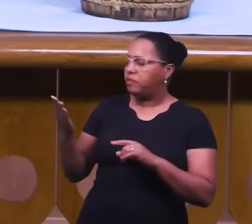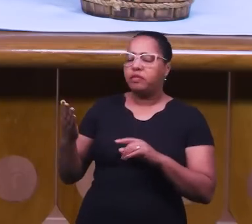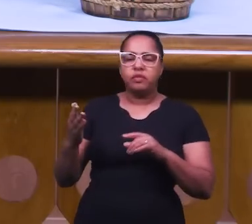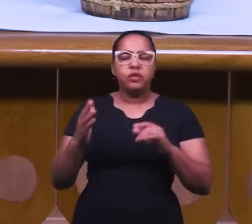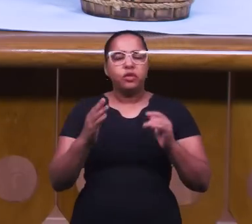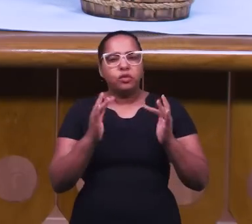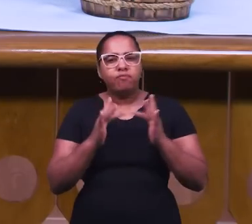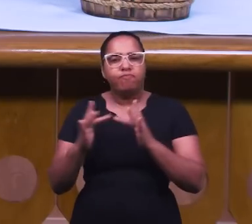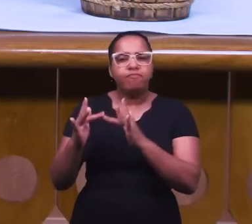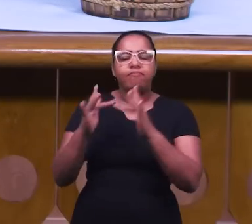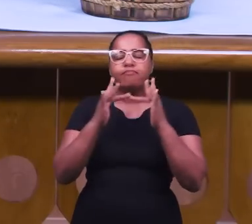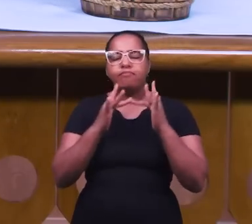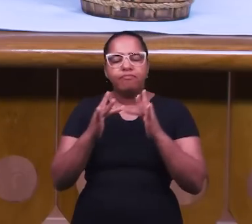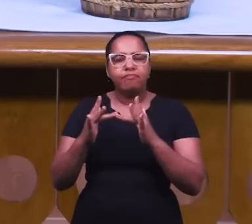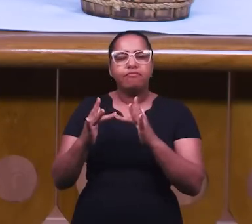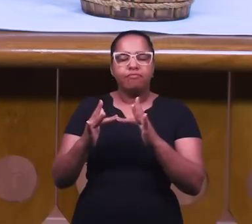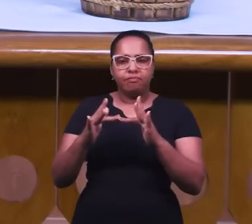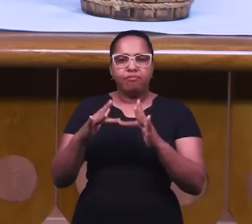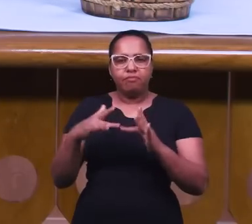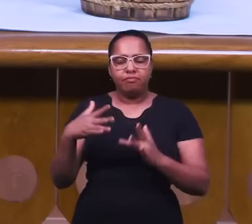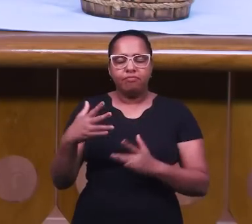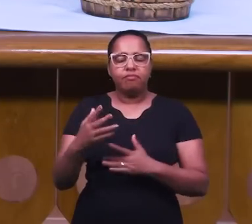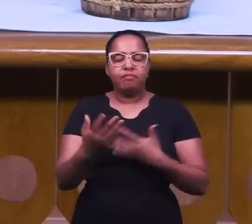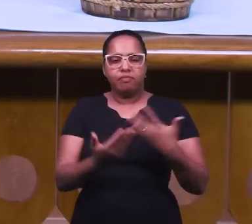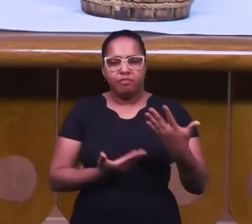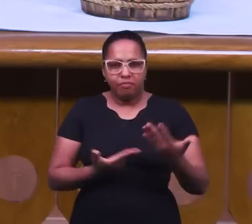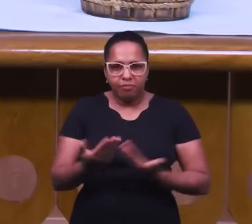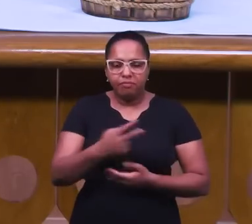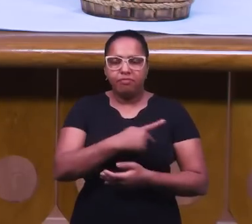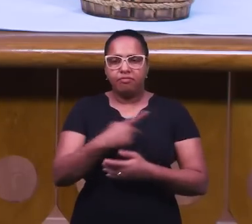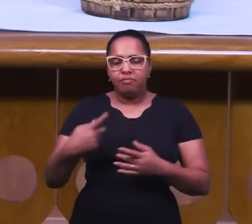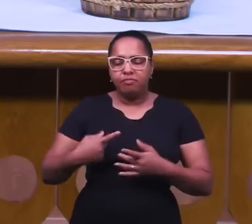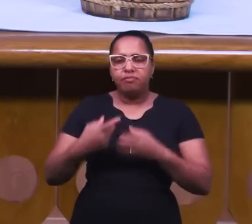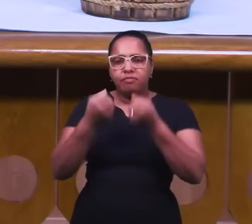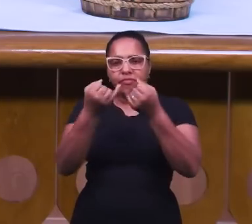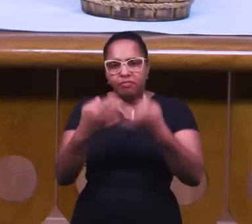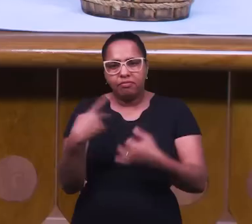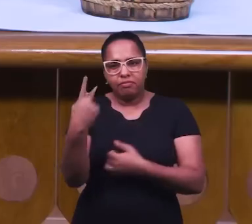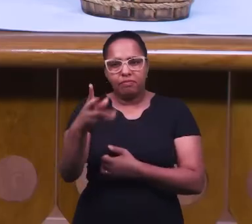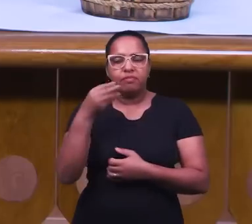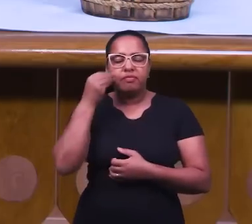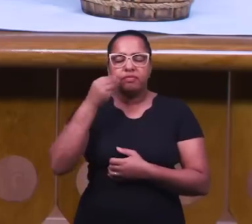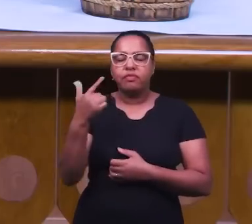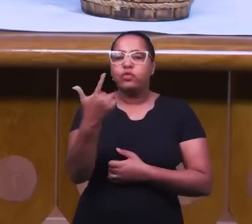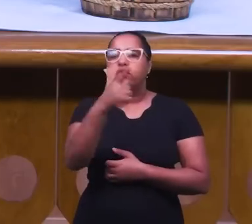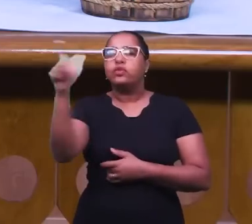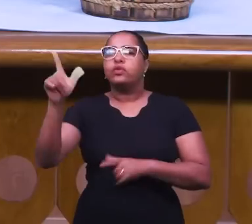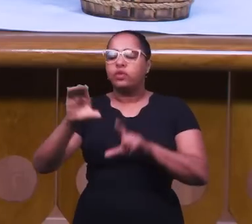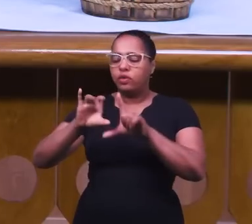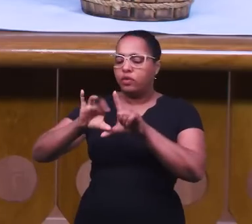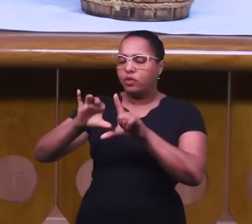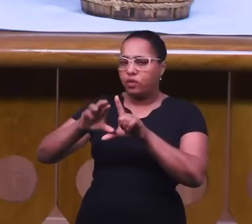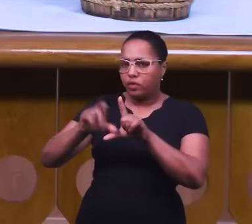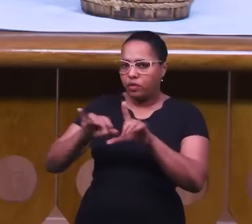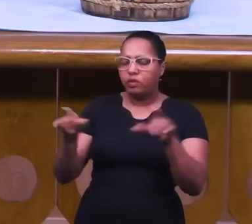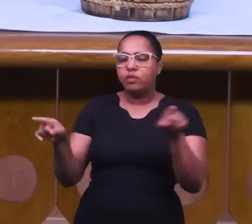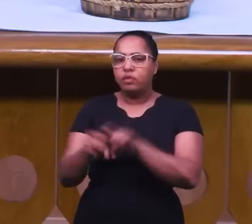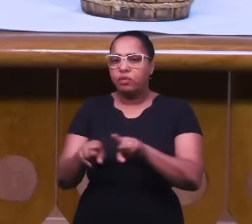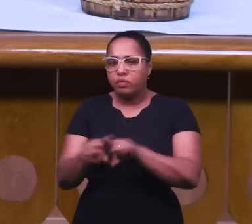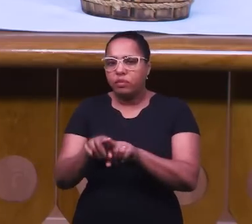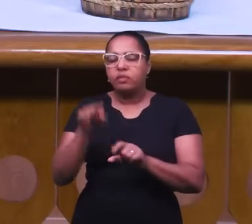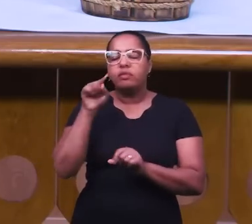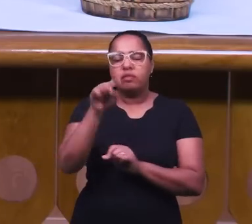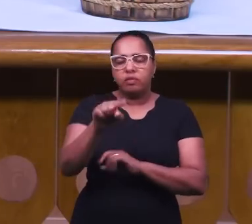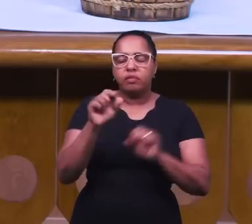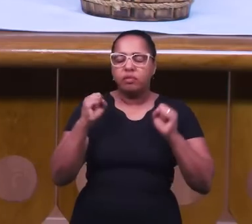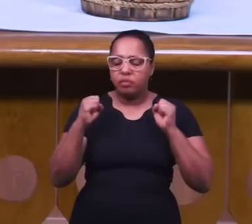o contato, com a igreja e contar a sua experiência. Temos também um outro QR Code em que